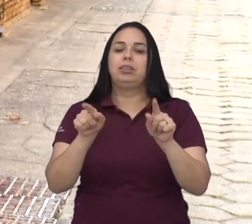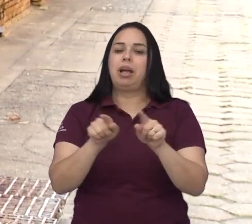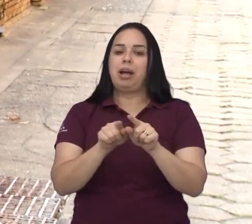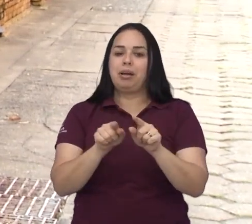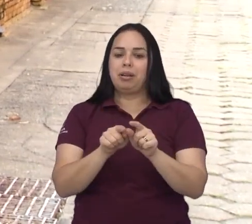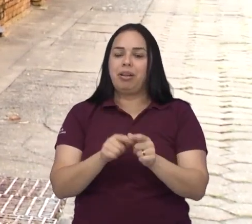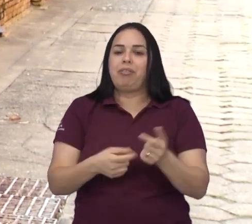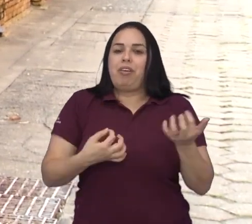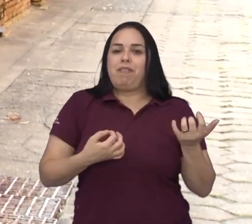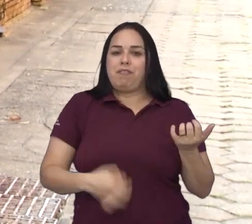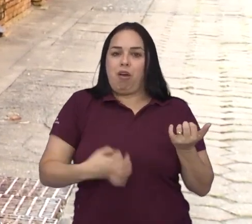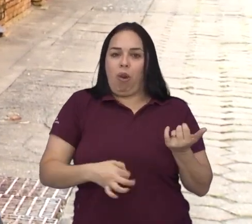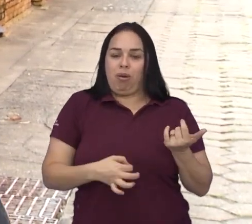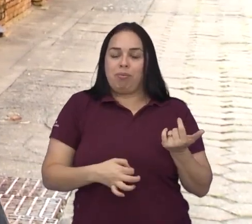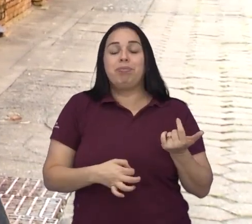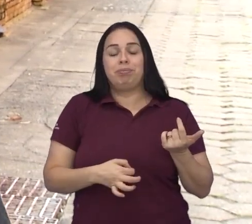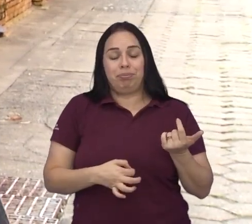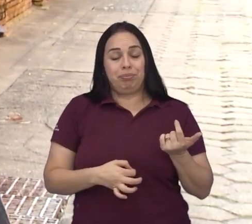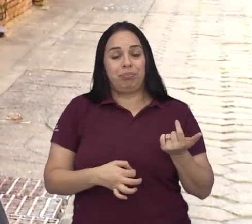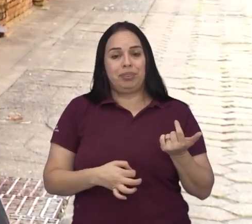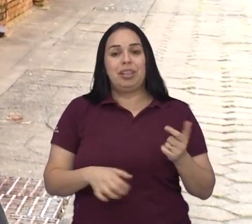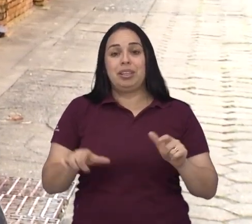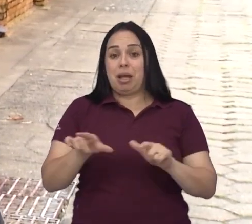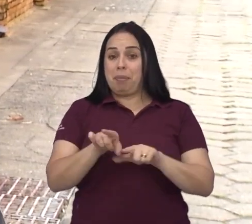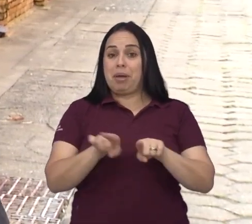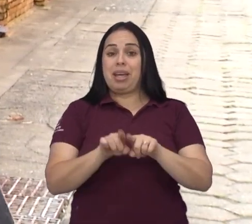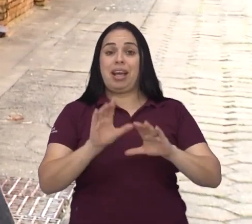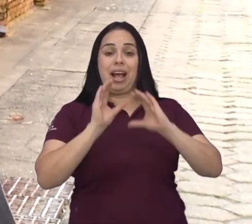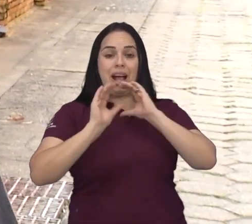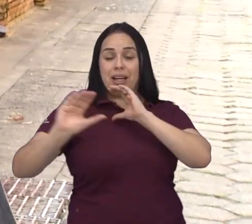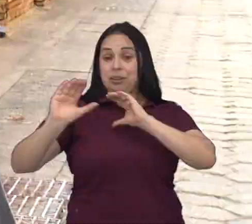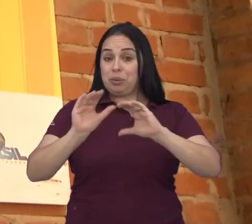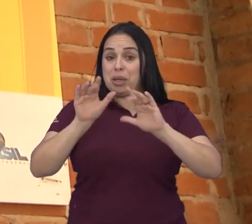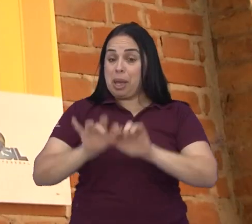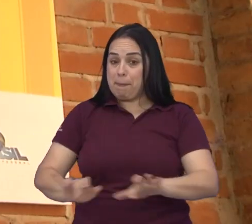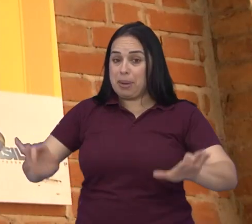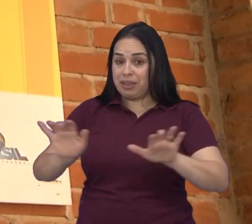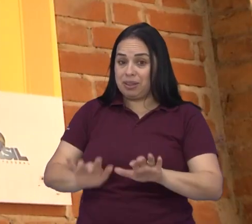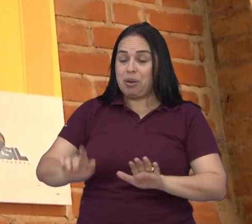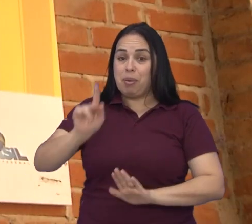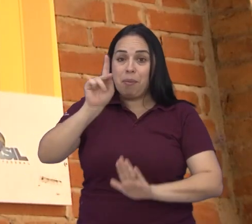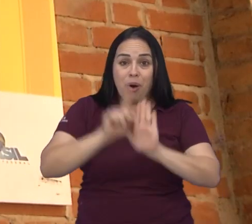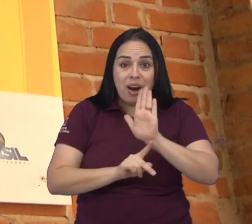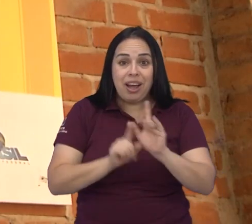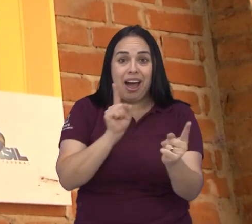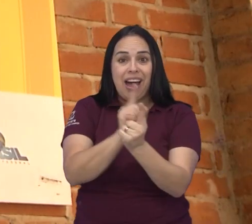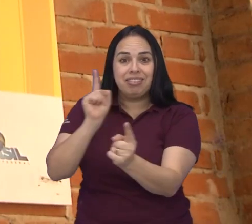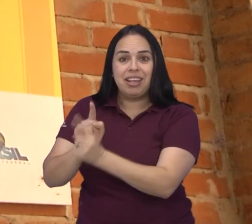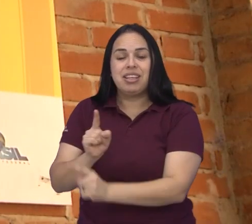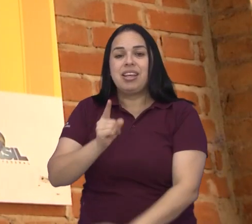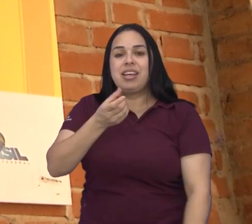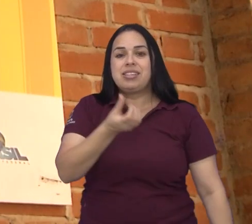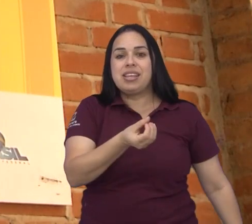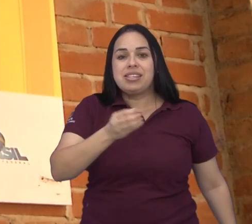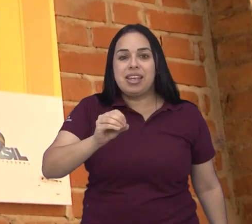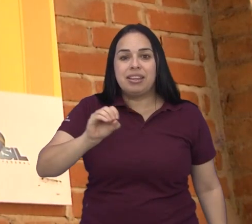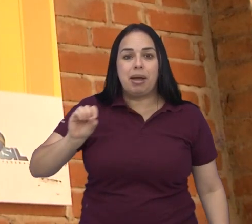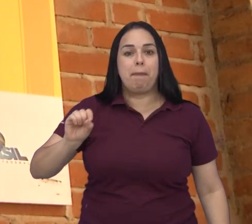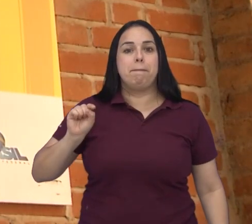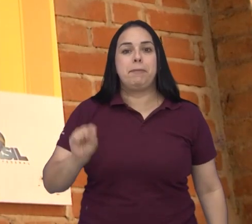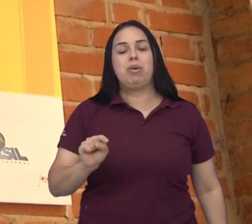cordas dedilhadas, que seria o violão. E também temos canto e piano. O projeto atende mais de 60 mil